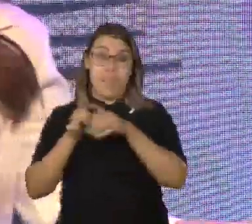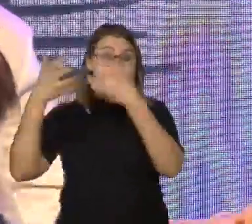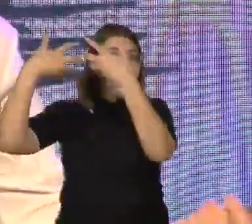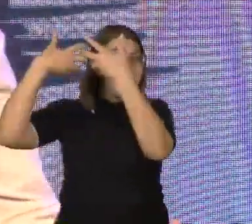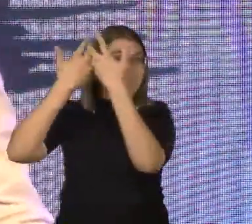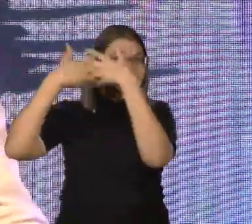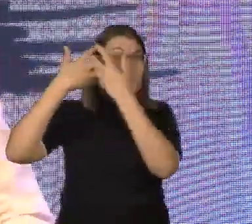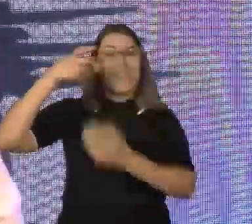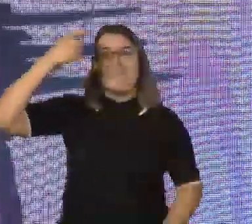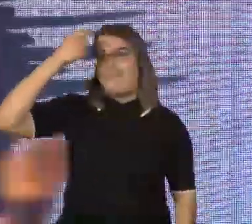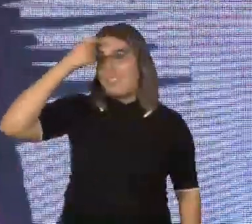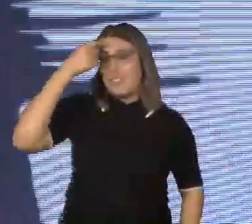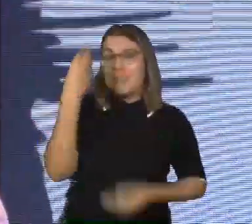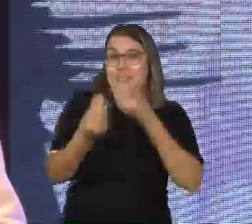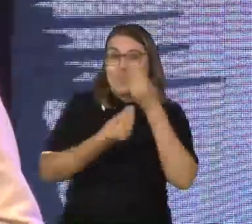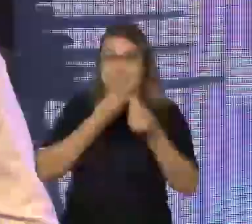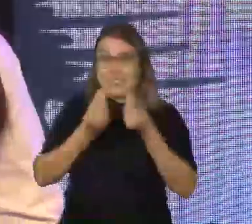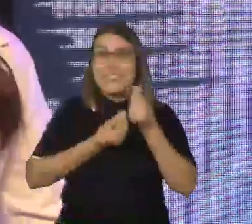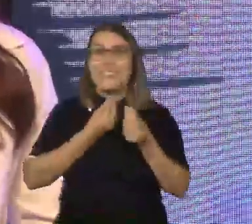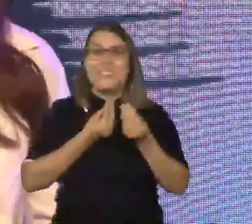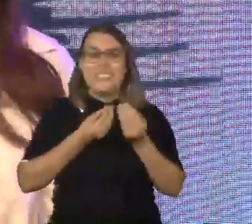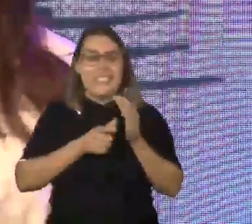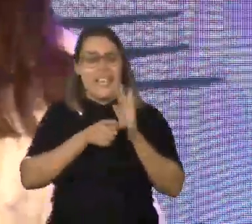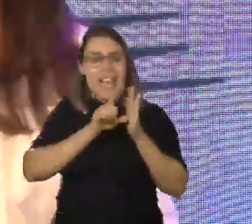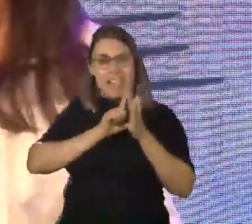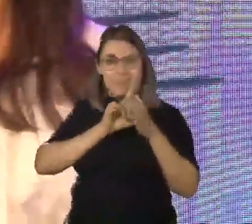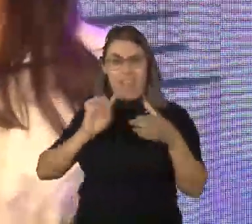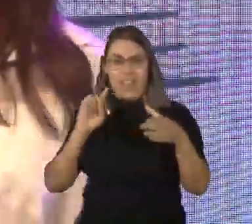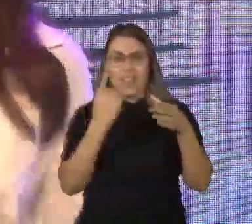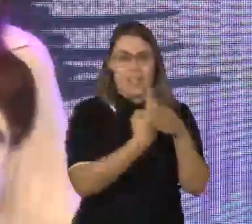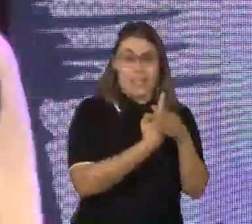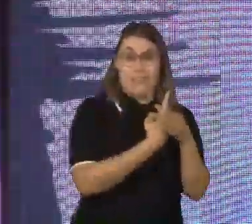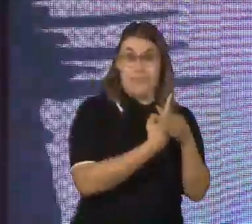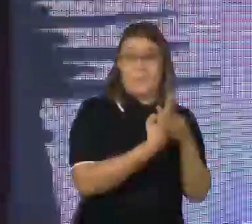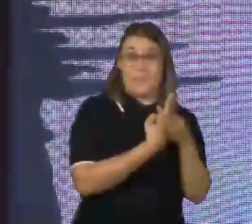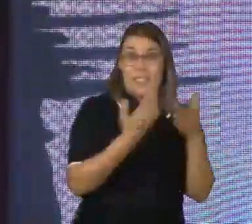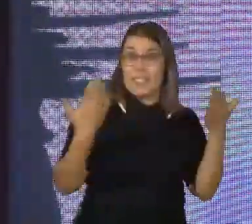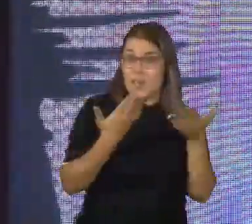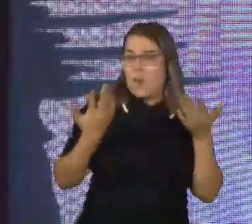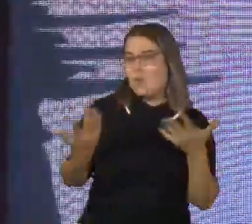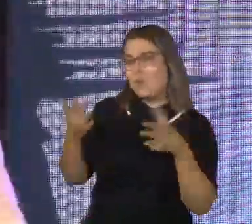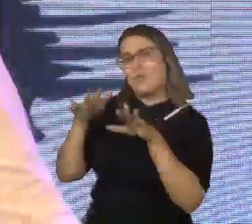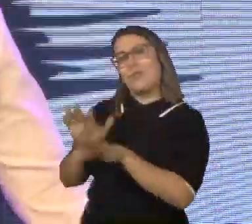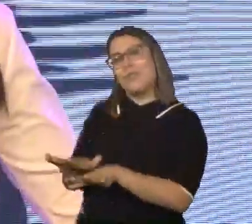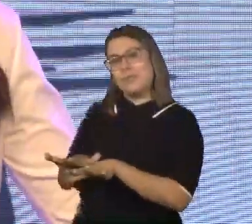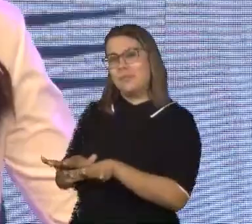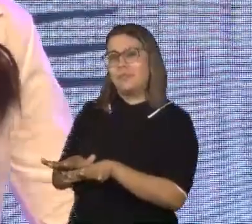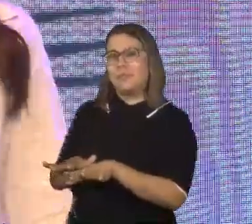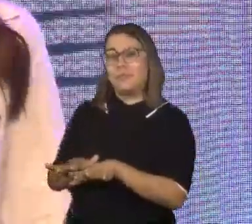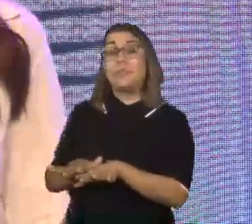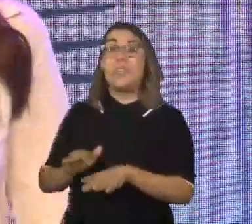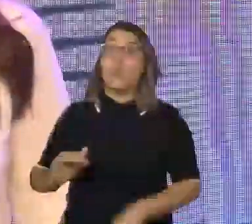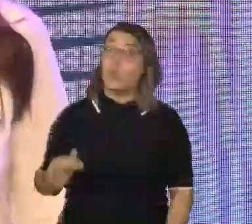numa mudança de paradigma, a gente está saindo de um paradigma de inserção para um paradigma de inclusão. E os